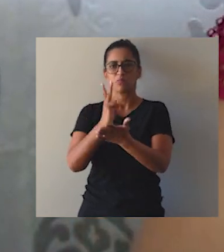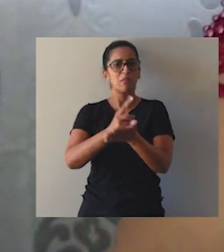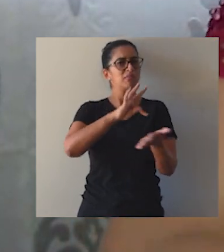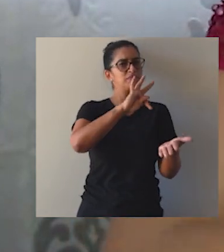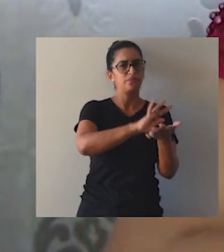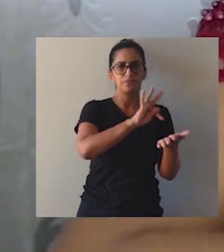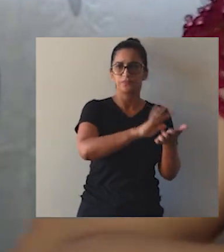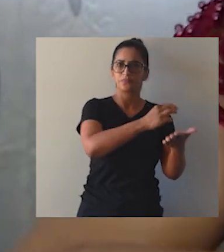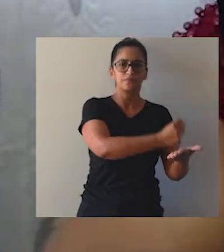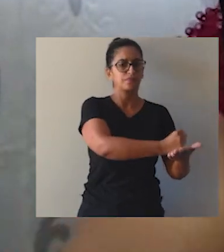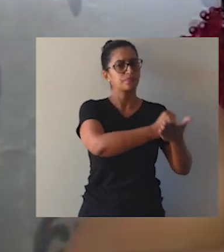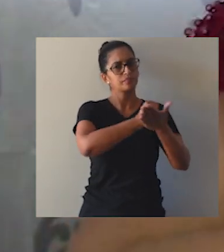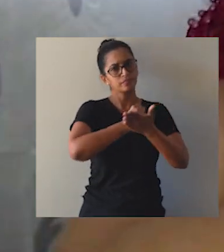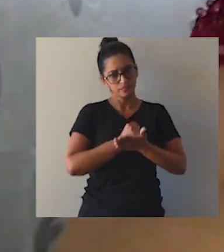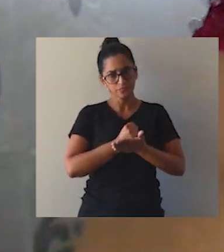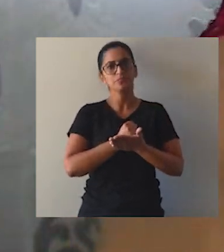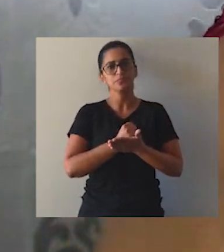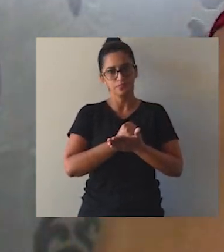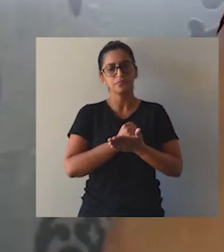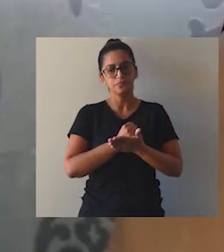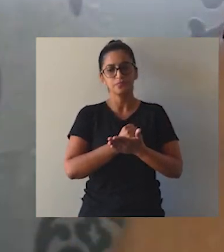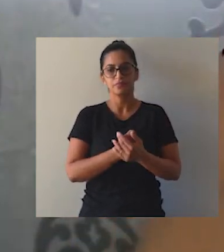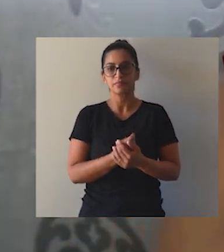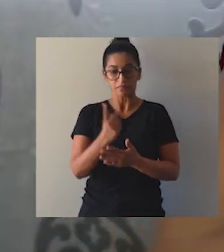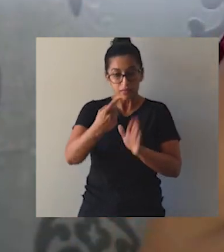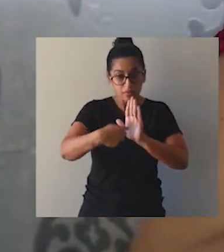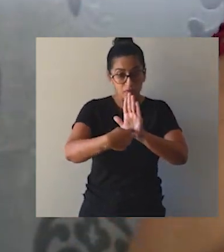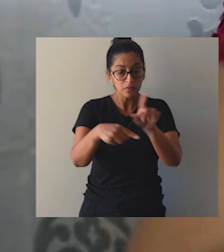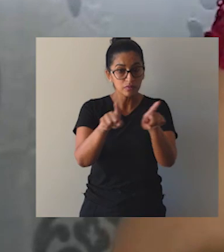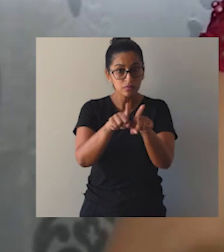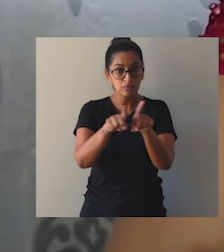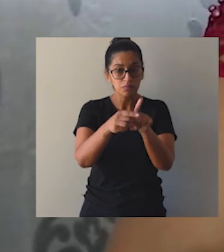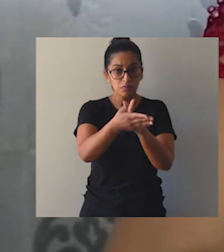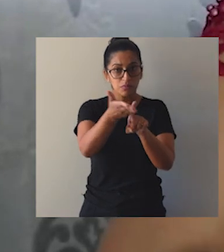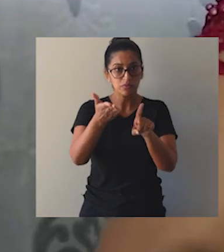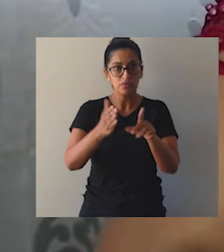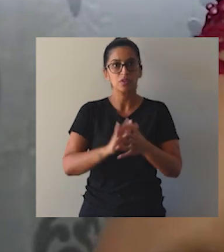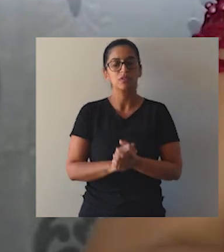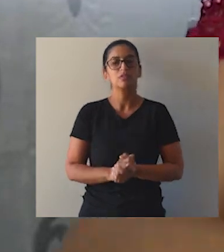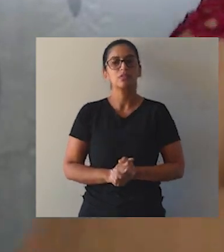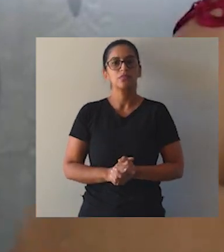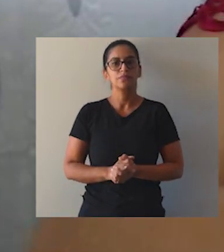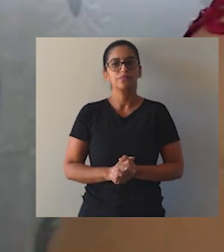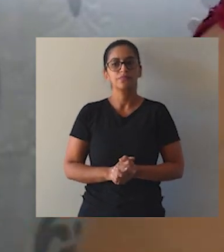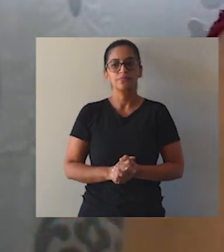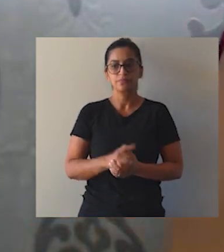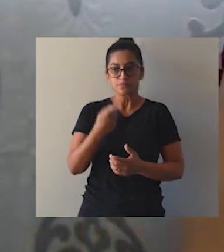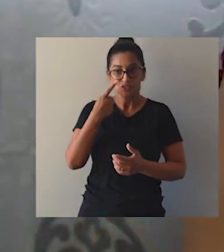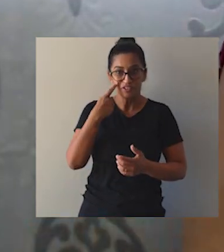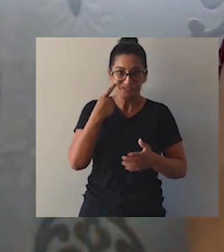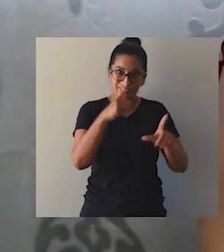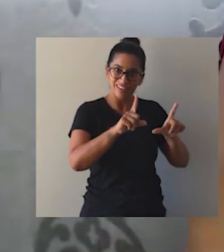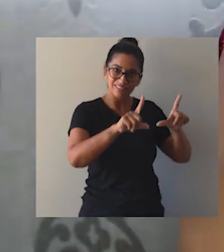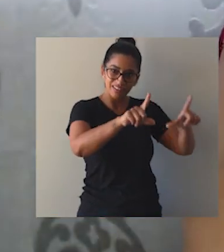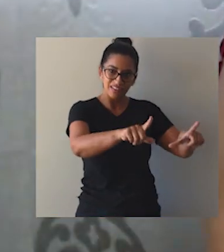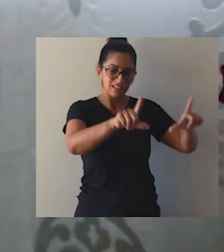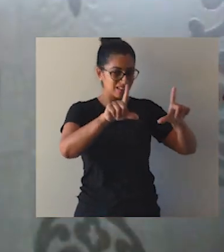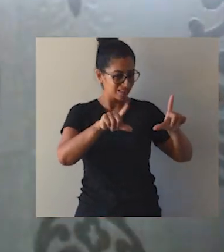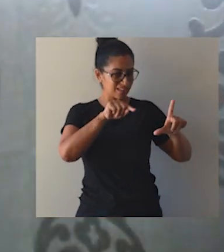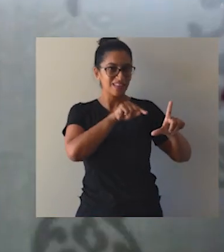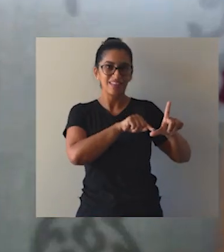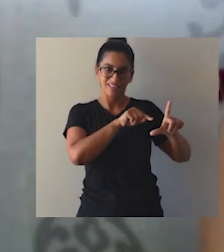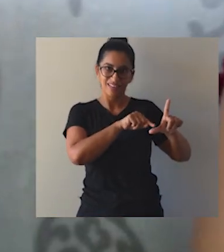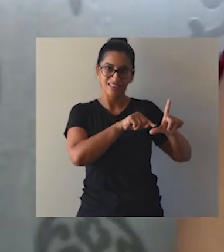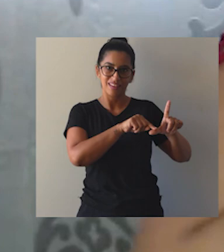Aqui, esse aqui, ó, deixa eu mostrar também esse material. Esse aqui é um jogo de xadrez. Então, é